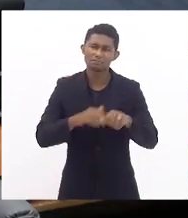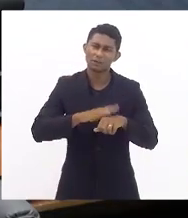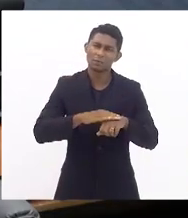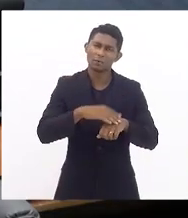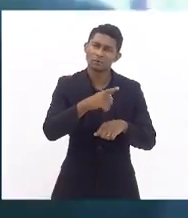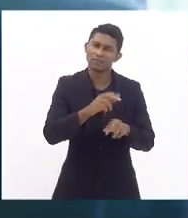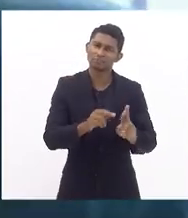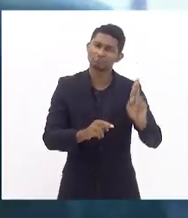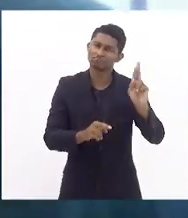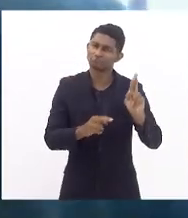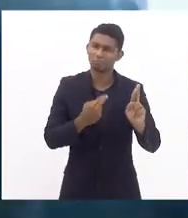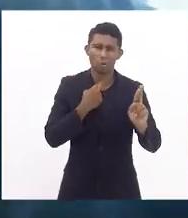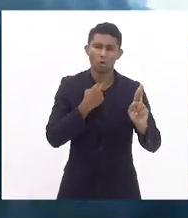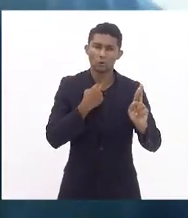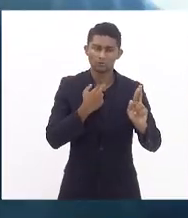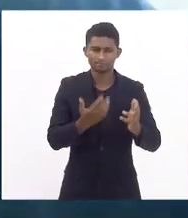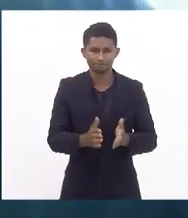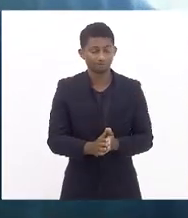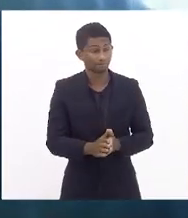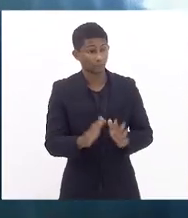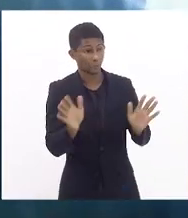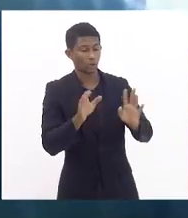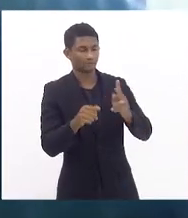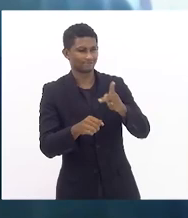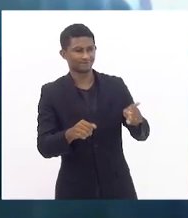Opa, presidente.